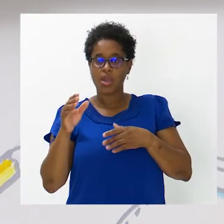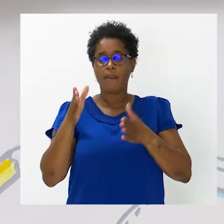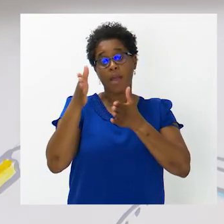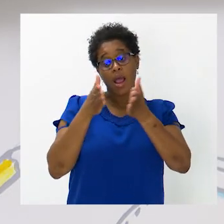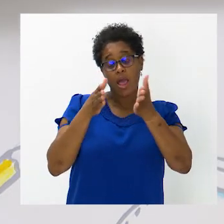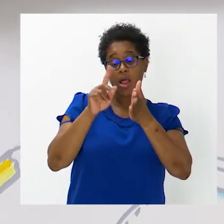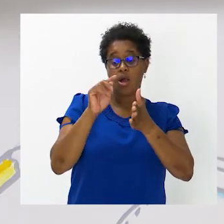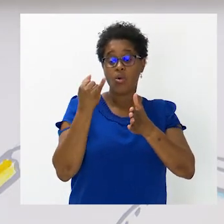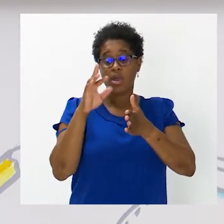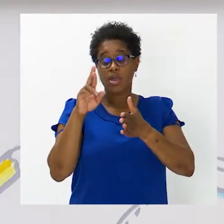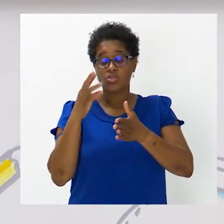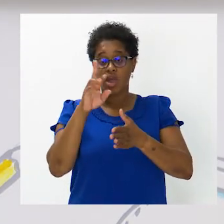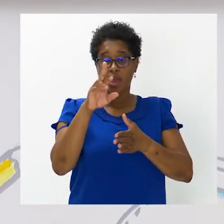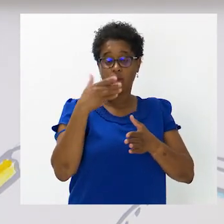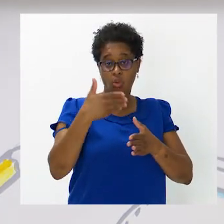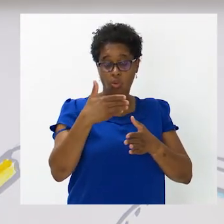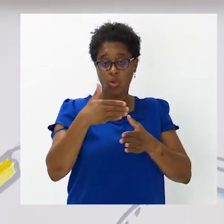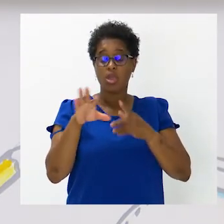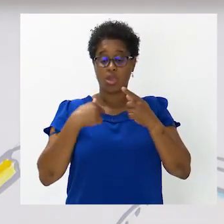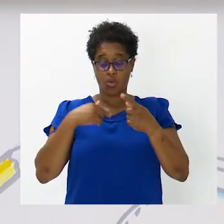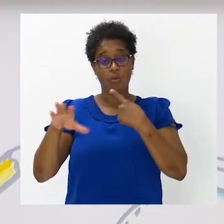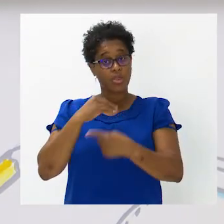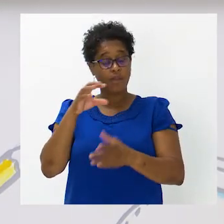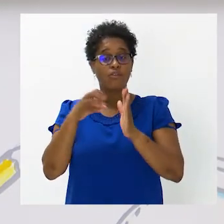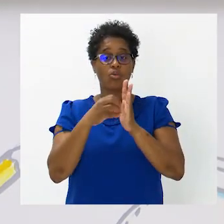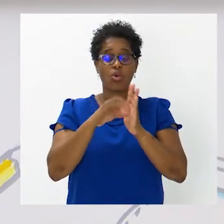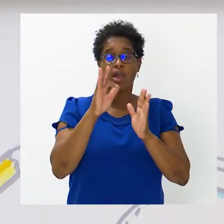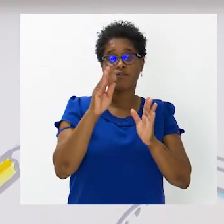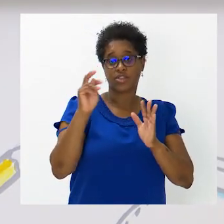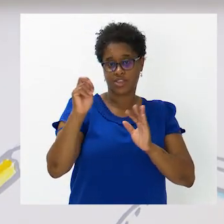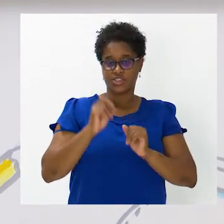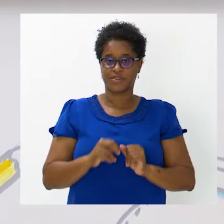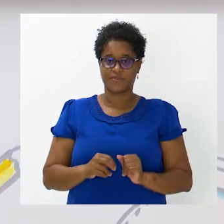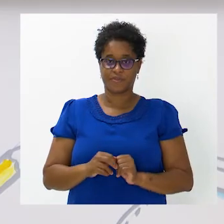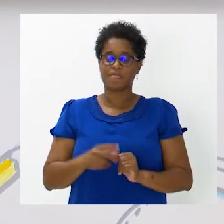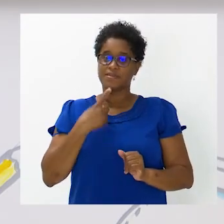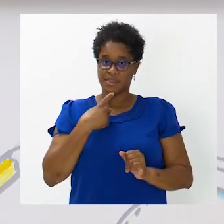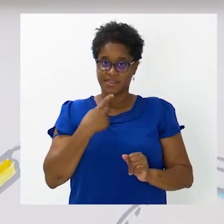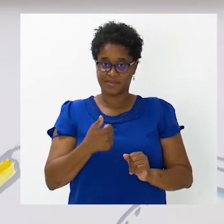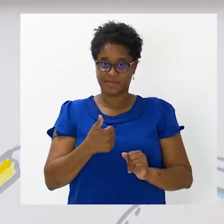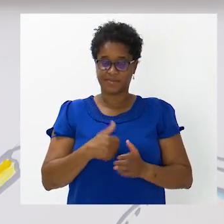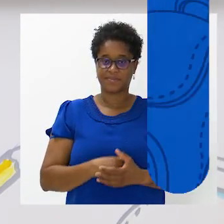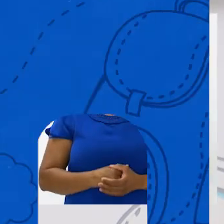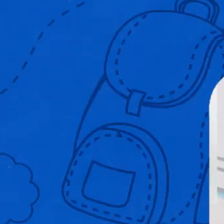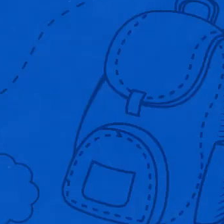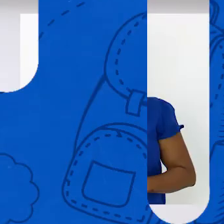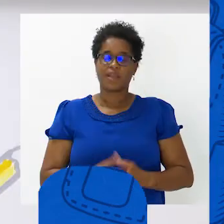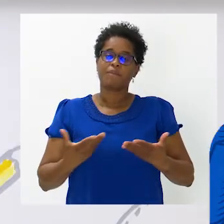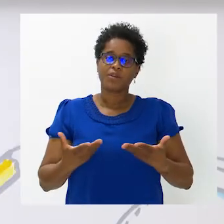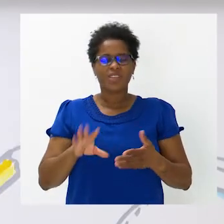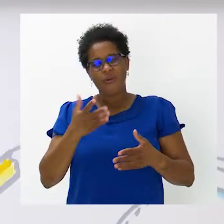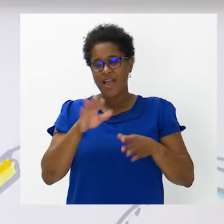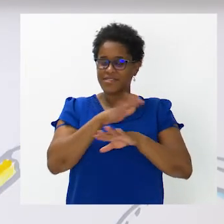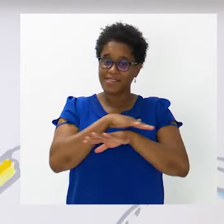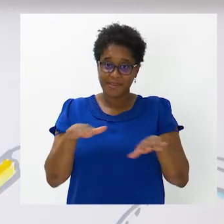ao eixo R1 e obtive a figura F3, certo? Bom,